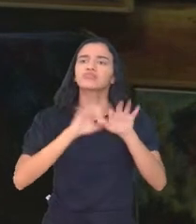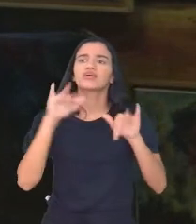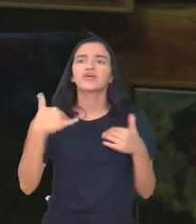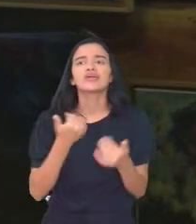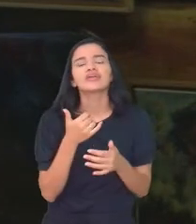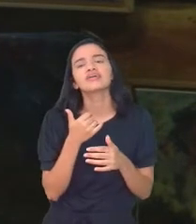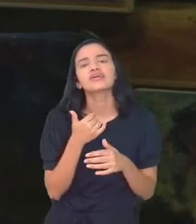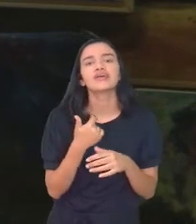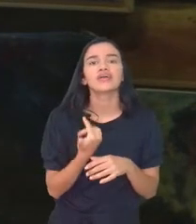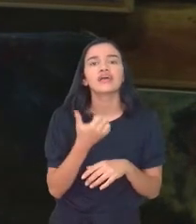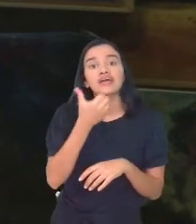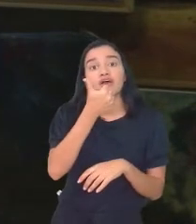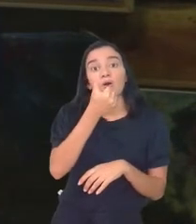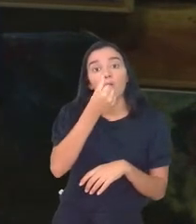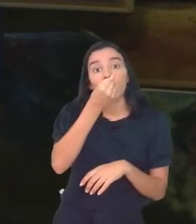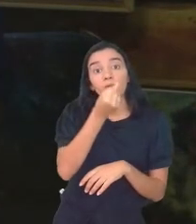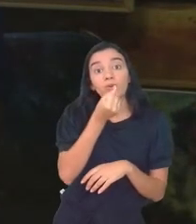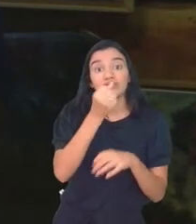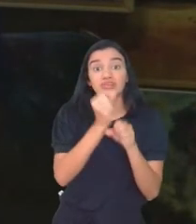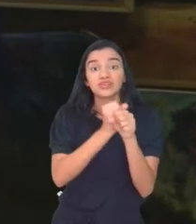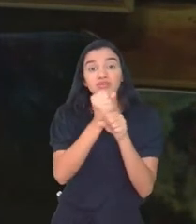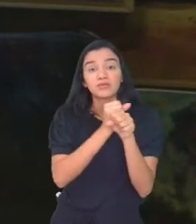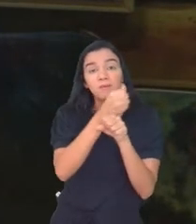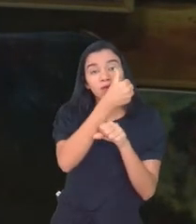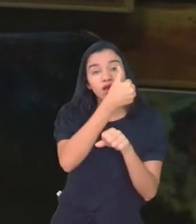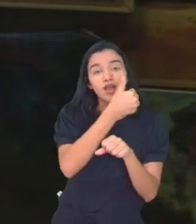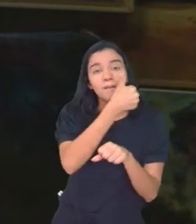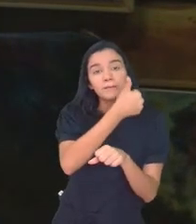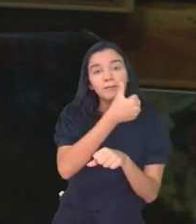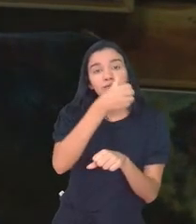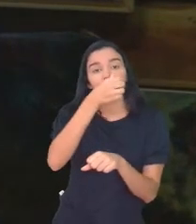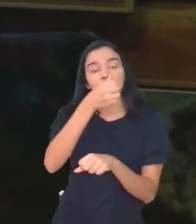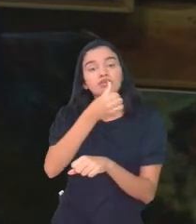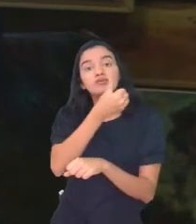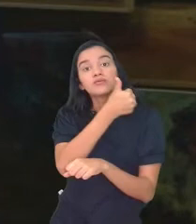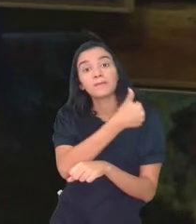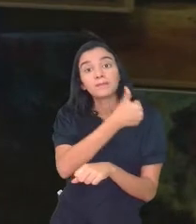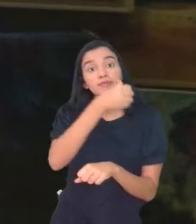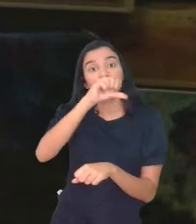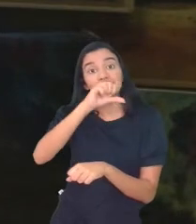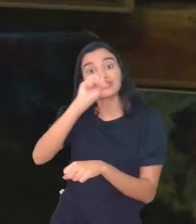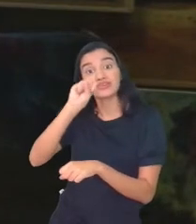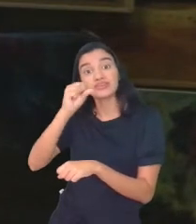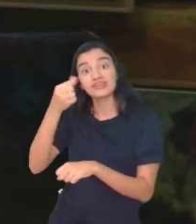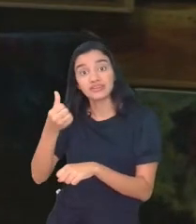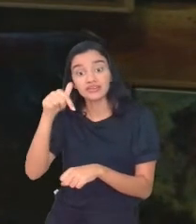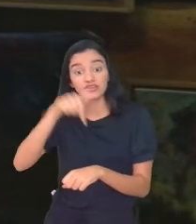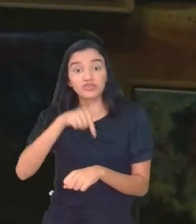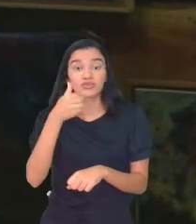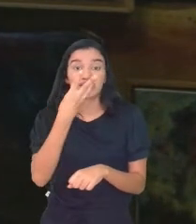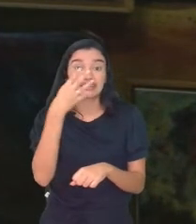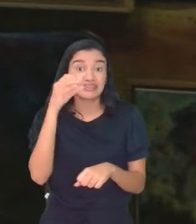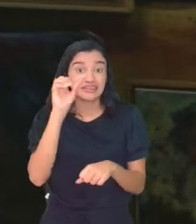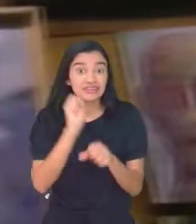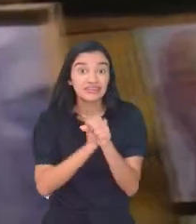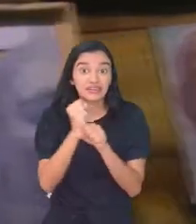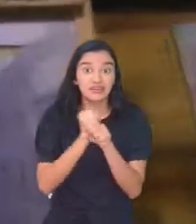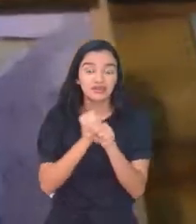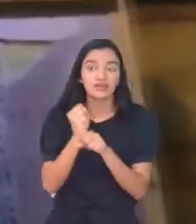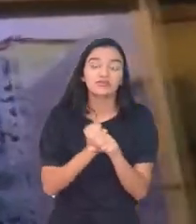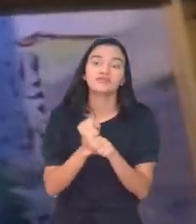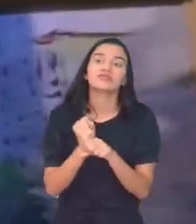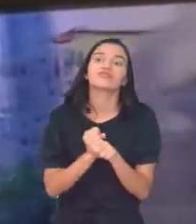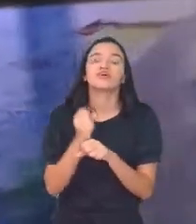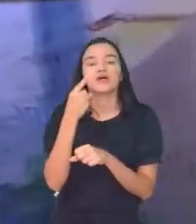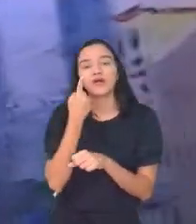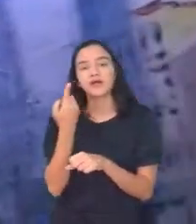aqui desde 86, então são mais de 30 anos que eu estou aqui na Casa da Cultura, nesse mesmo